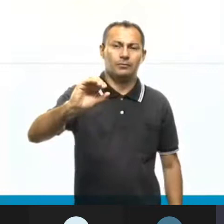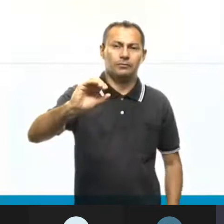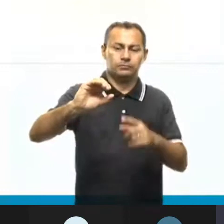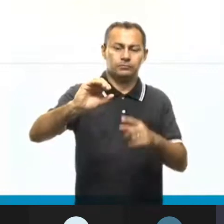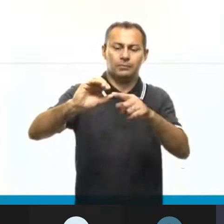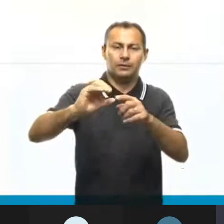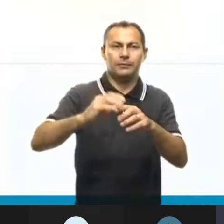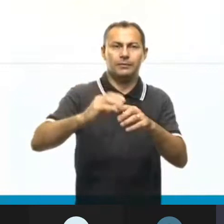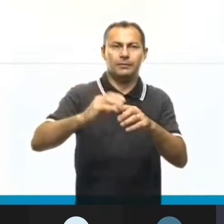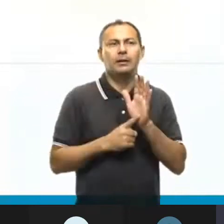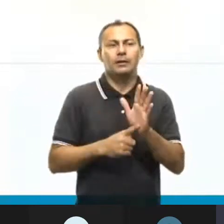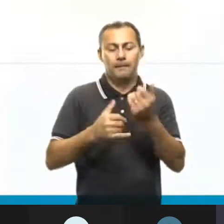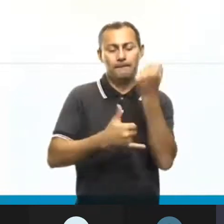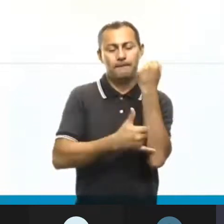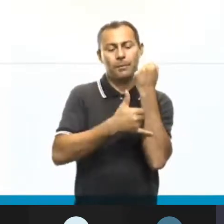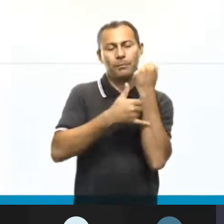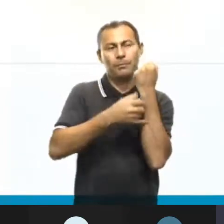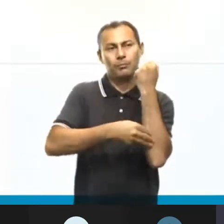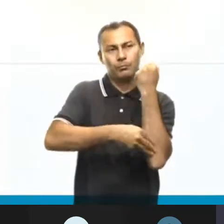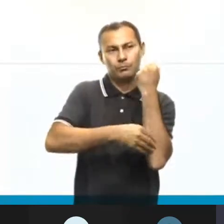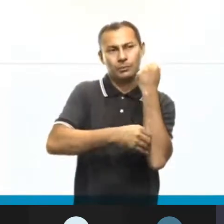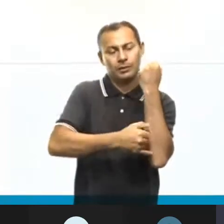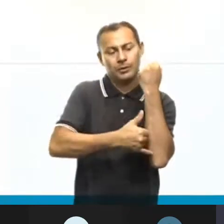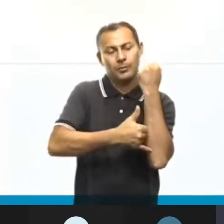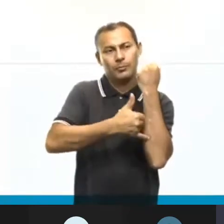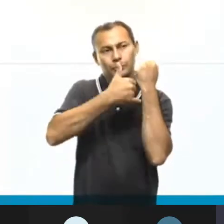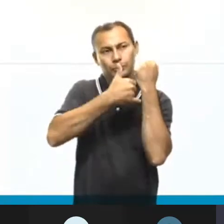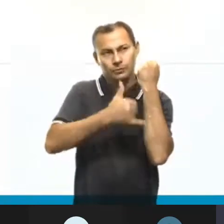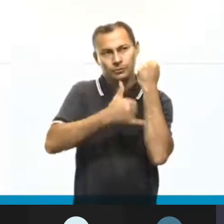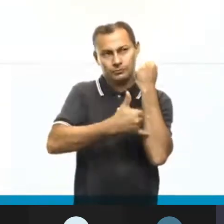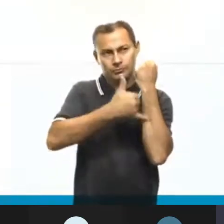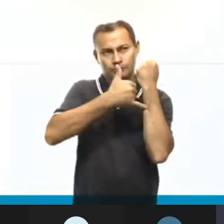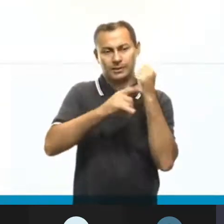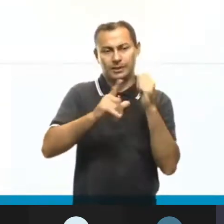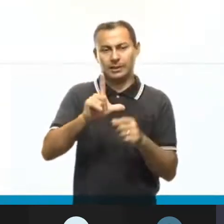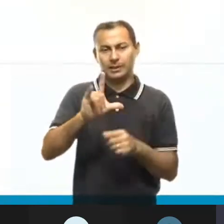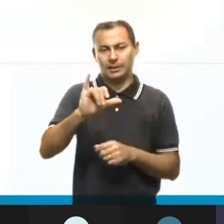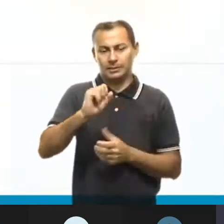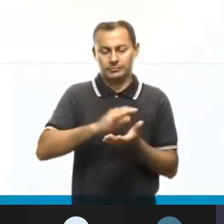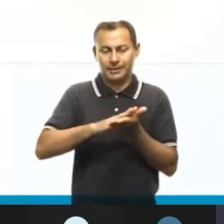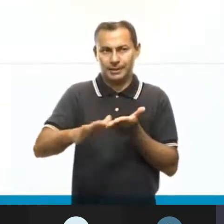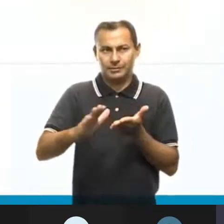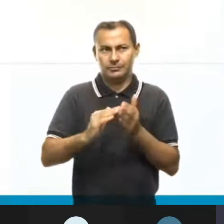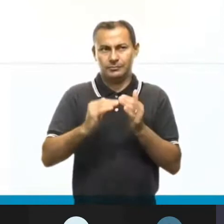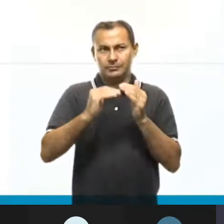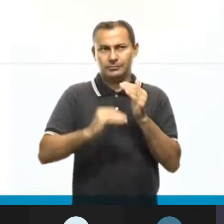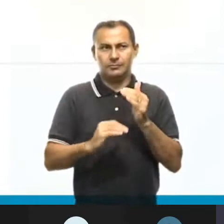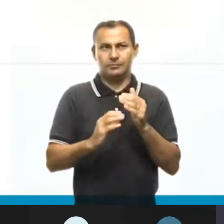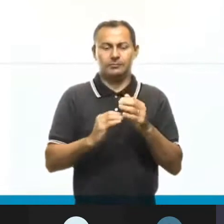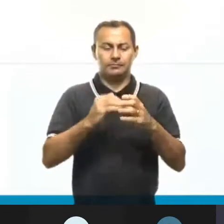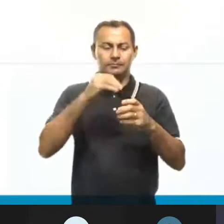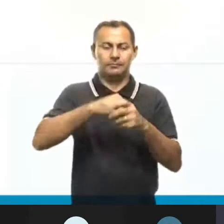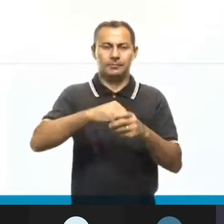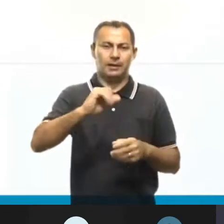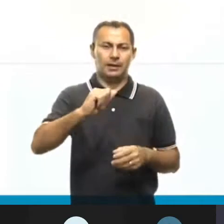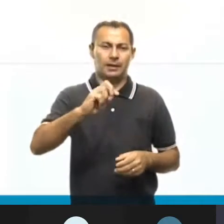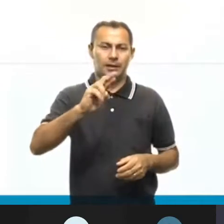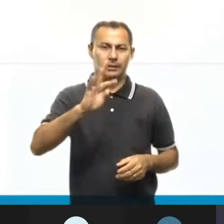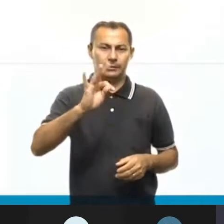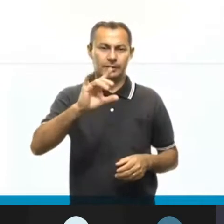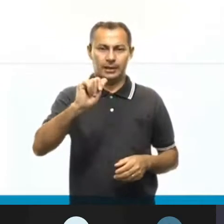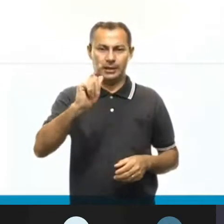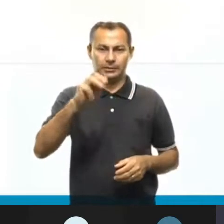ó, de músculo liso, tá? Então, nós vamos ter feixes de músculo liso logo abaixo aqui da